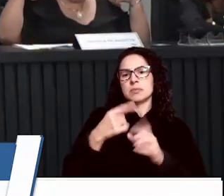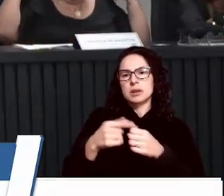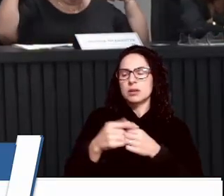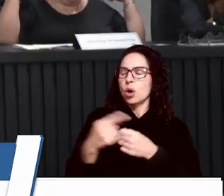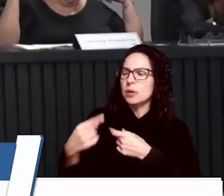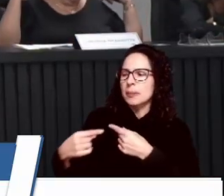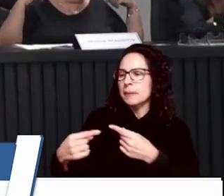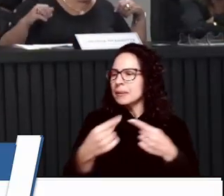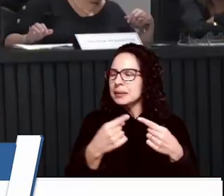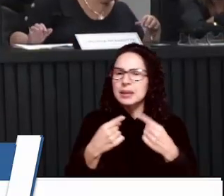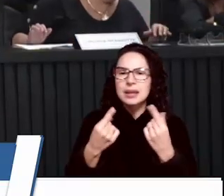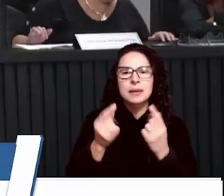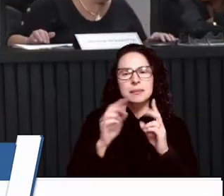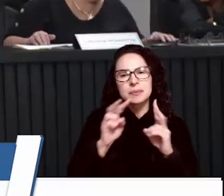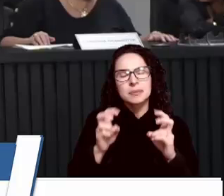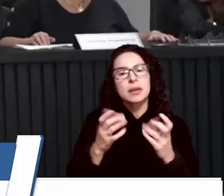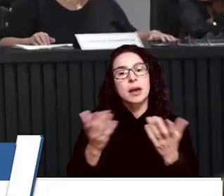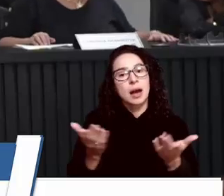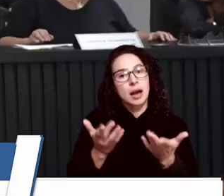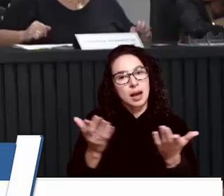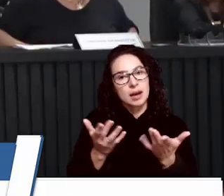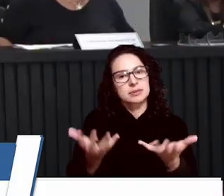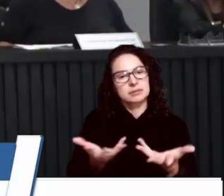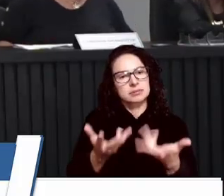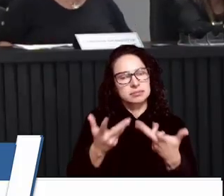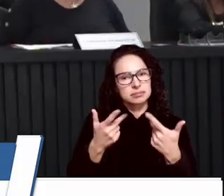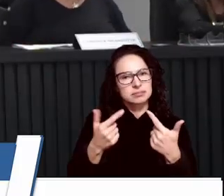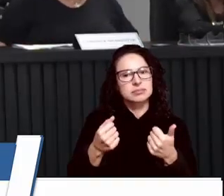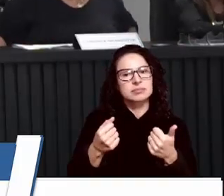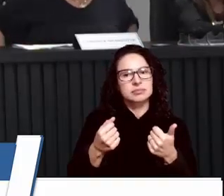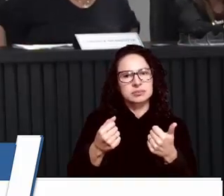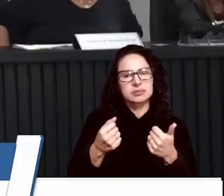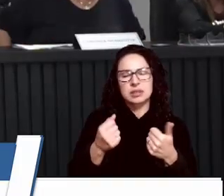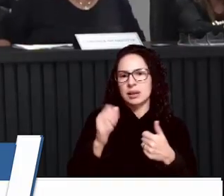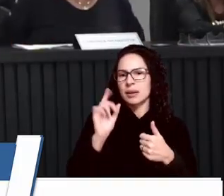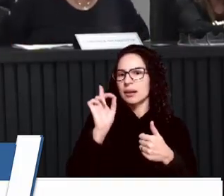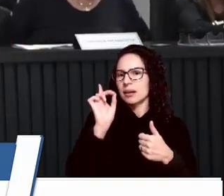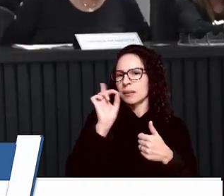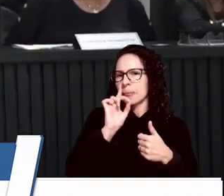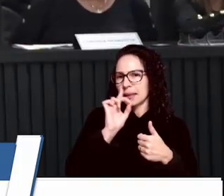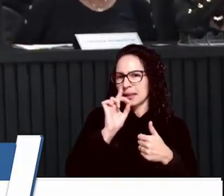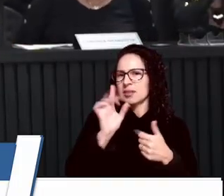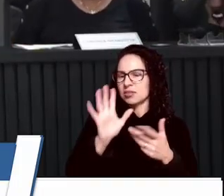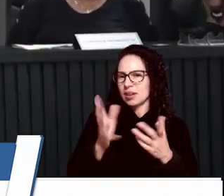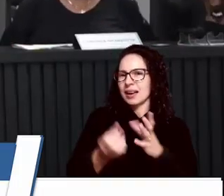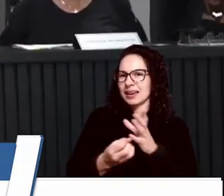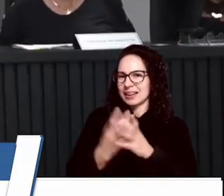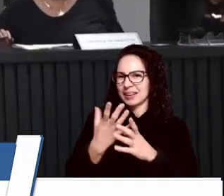mesquinharia. Nesse momento tão solene, Daniel, e o Daniel já criou alguma medalha aqui na